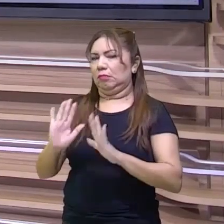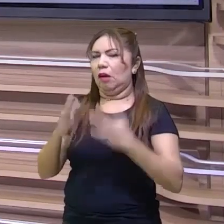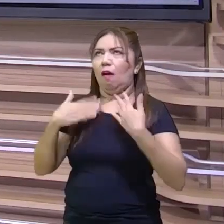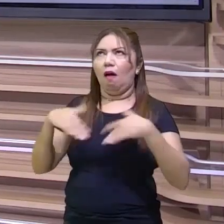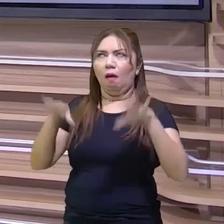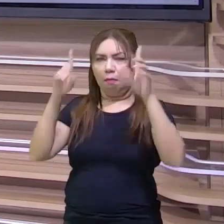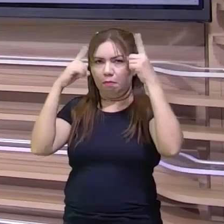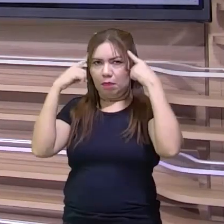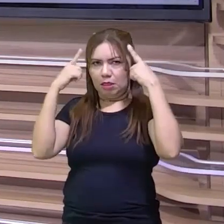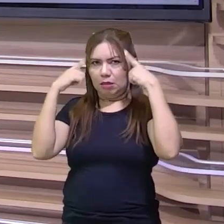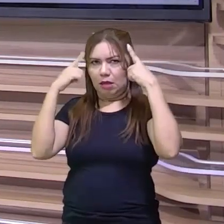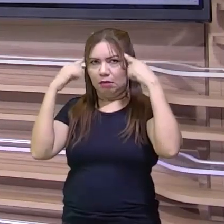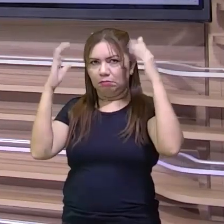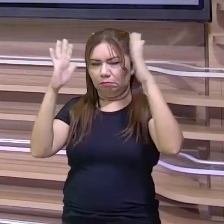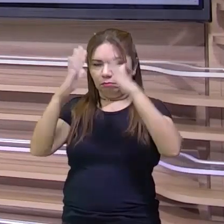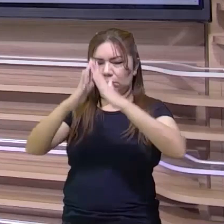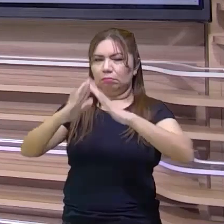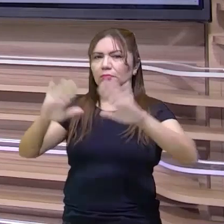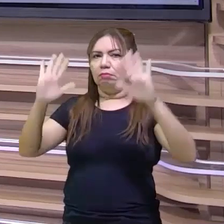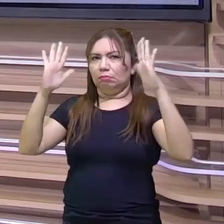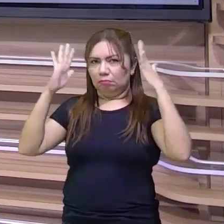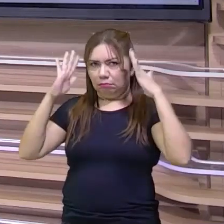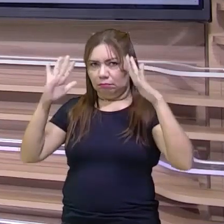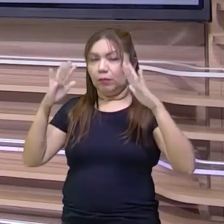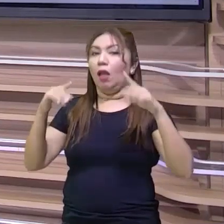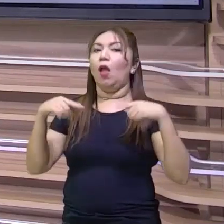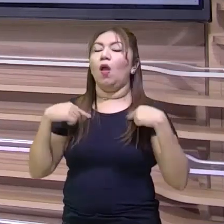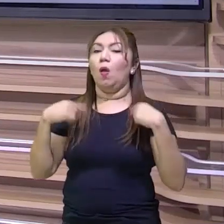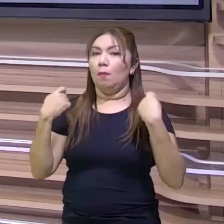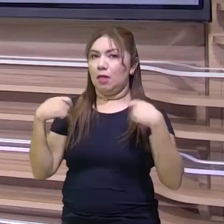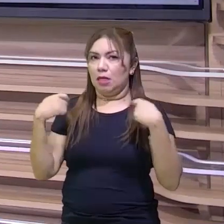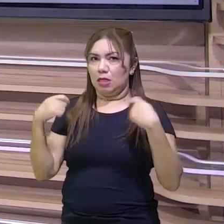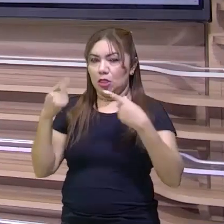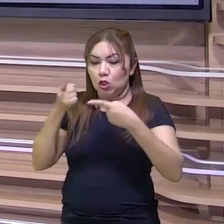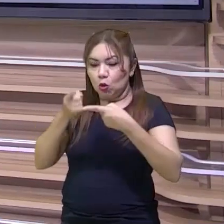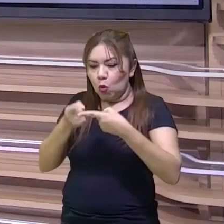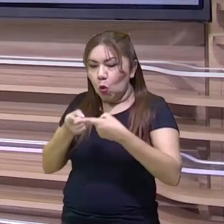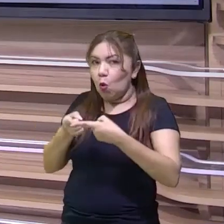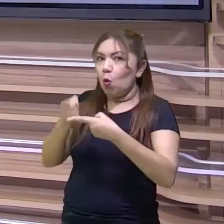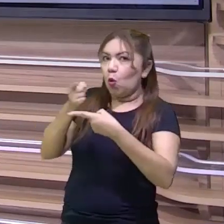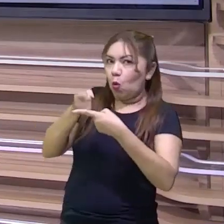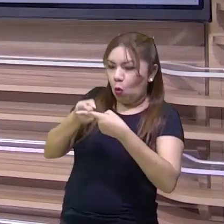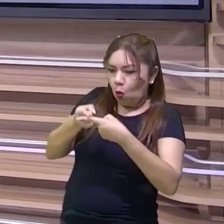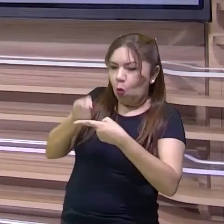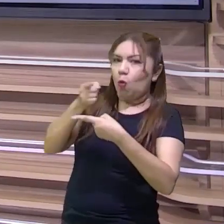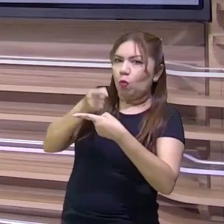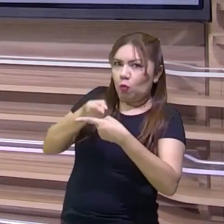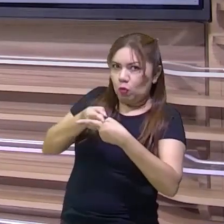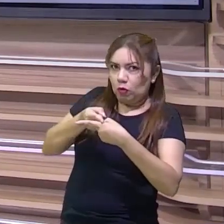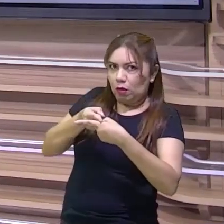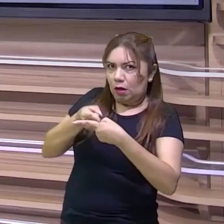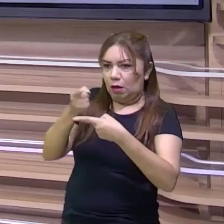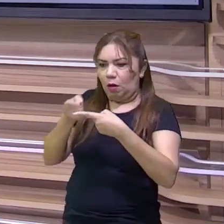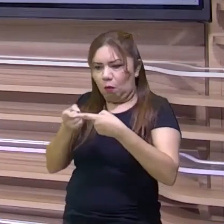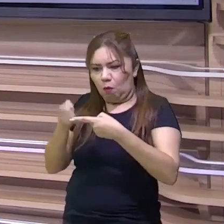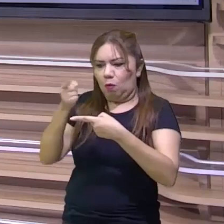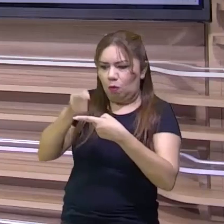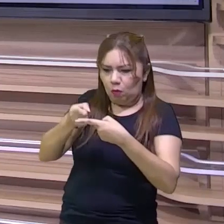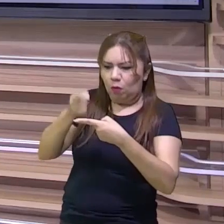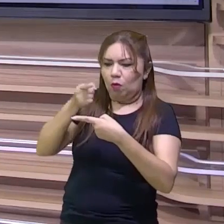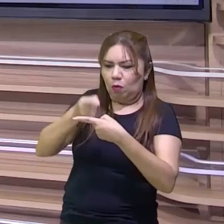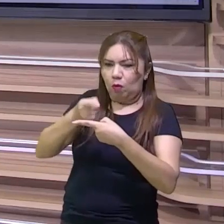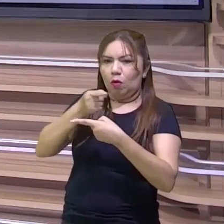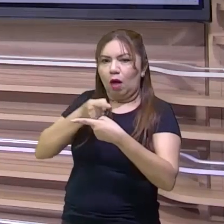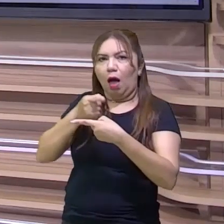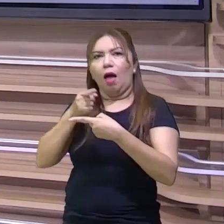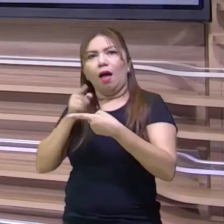aqui, vamos organizar nosso pensamento. Eu tenho que contar de trás para frente, ou seja, o final da palavra para o começo. Do final